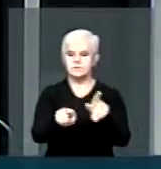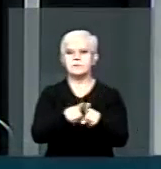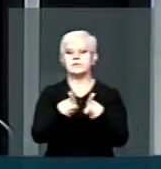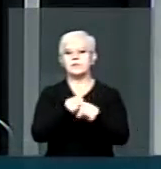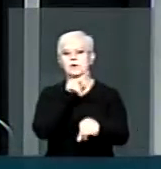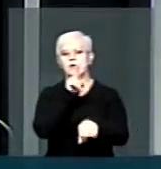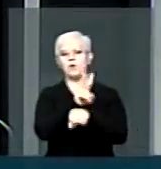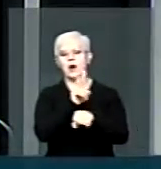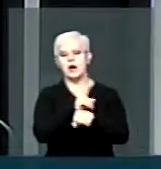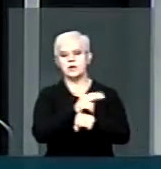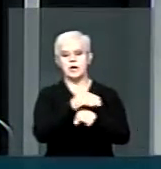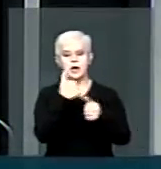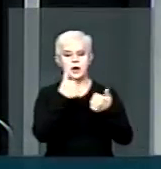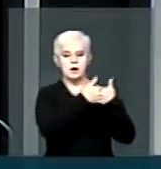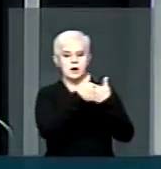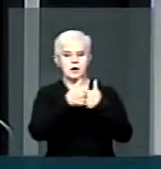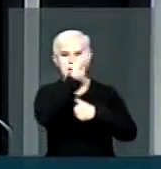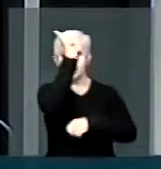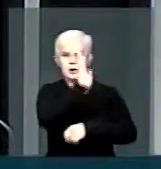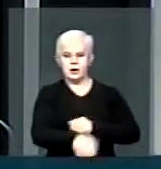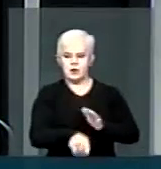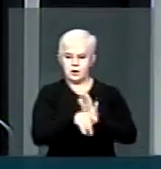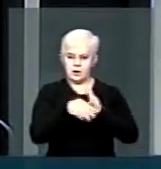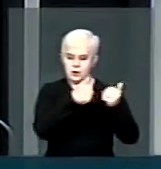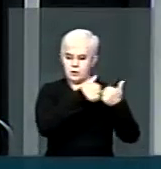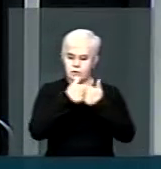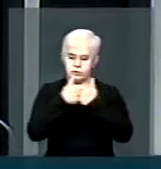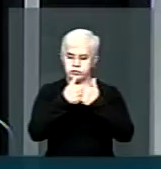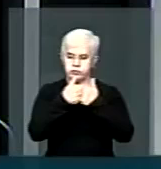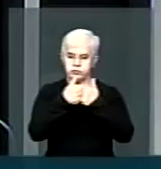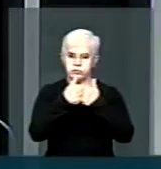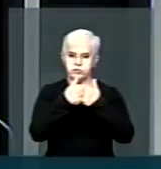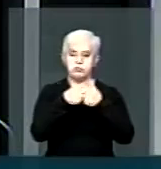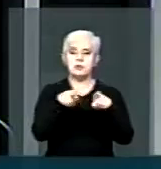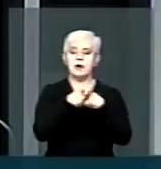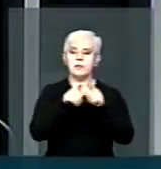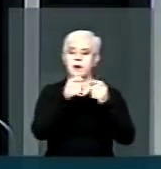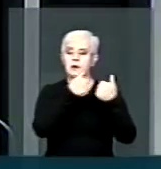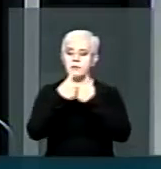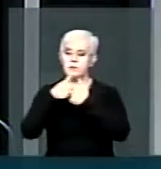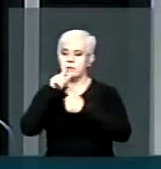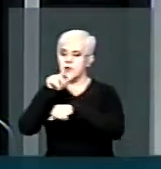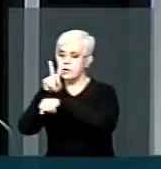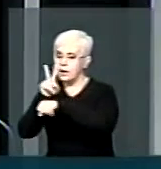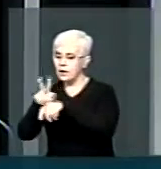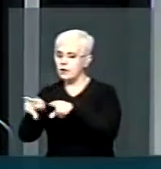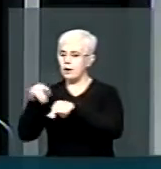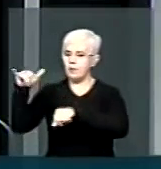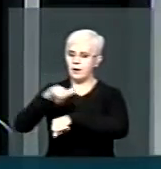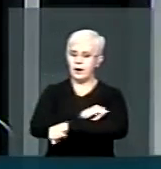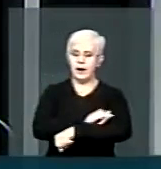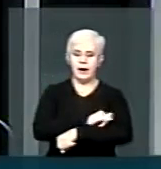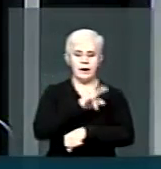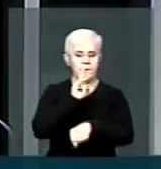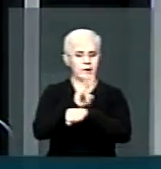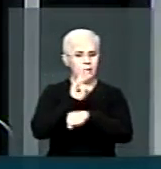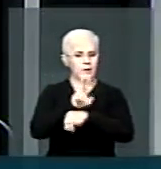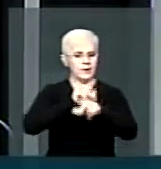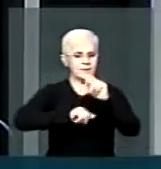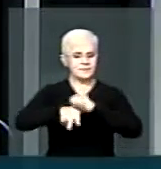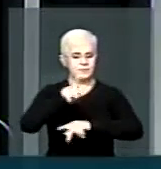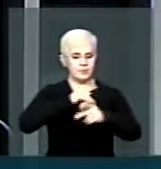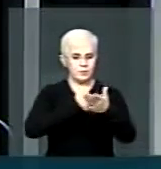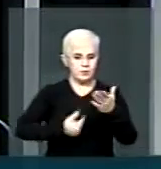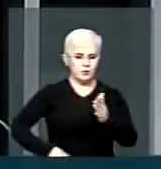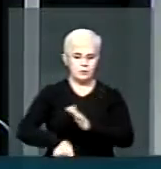nossas extensas fronteiras terrestres, marítimas e aeroportos. E a manutenção da ordem pública ficaria a cargo das unidades da